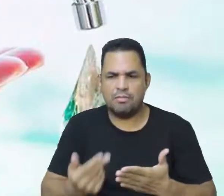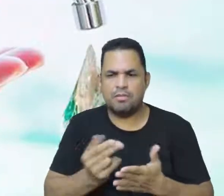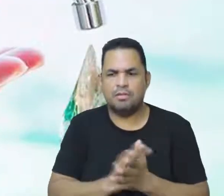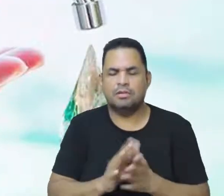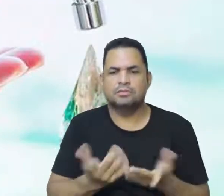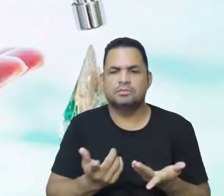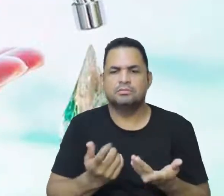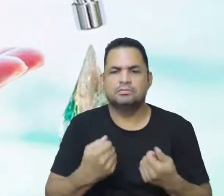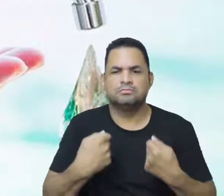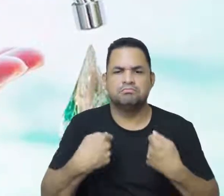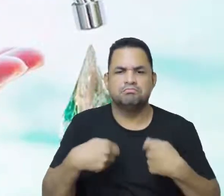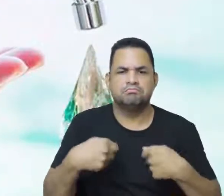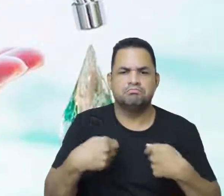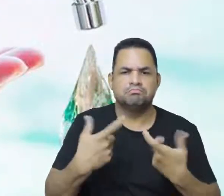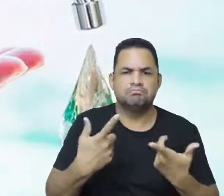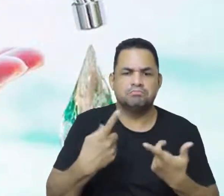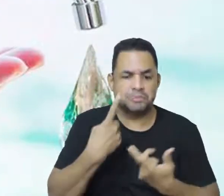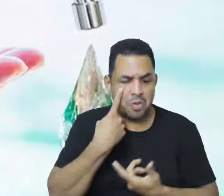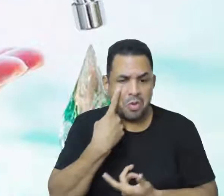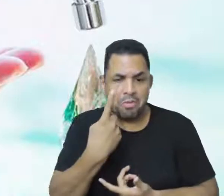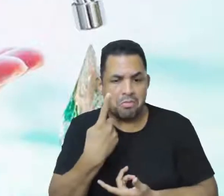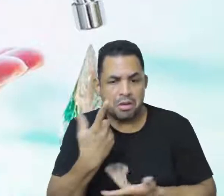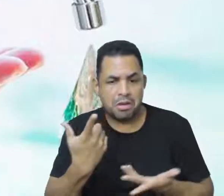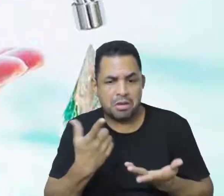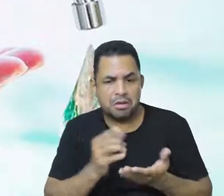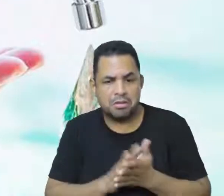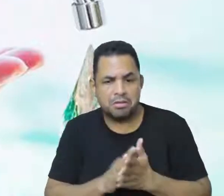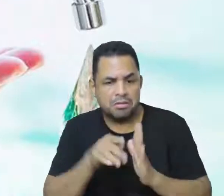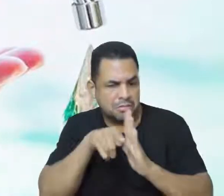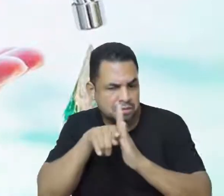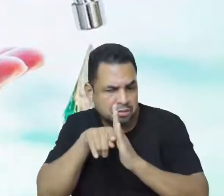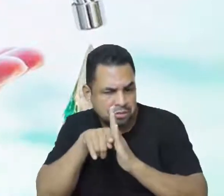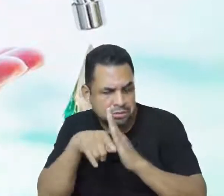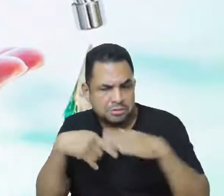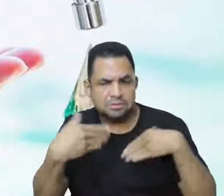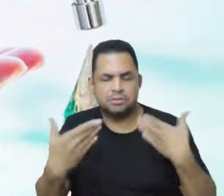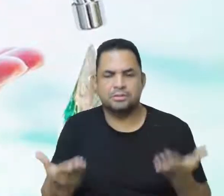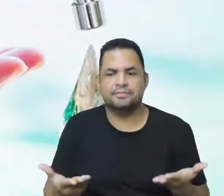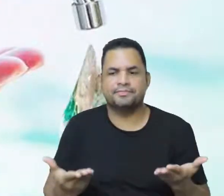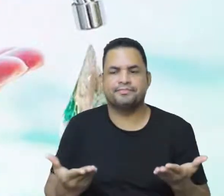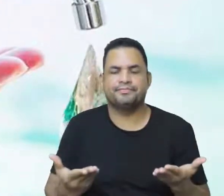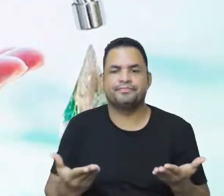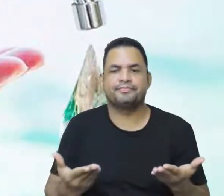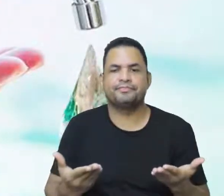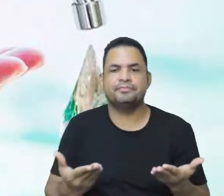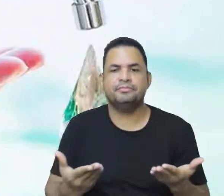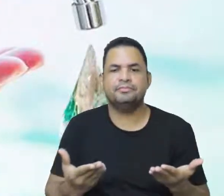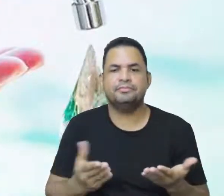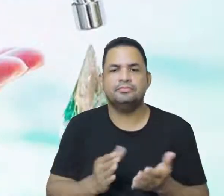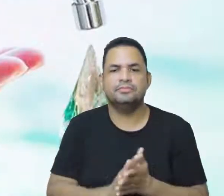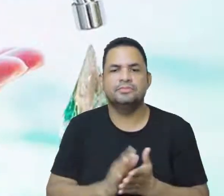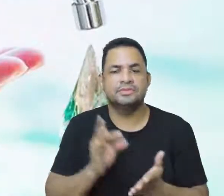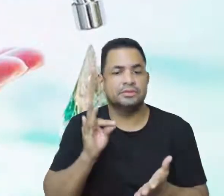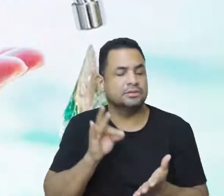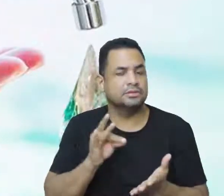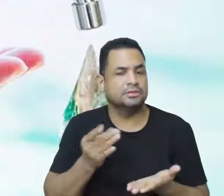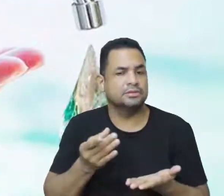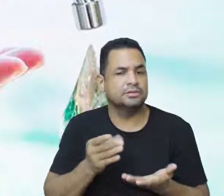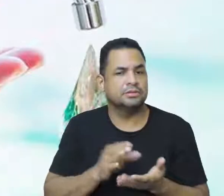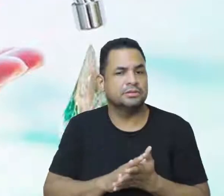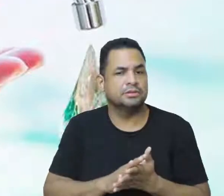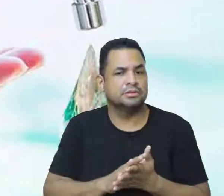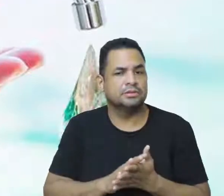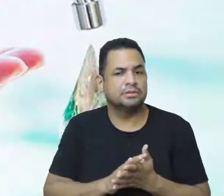também você preocupar com outra. É só observar o mapa e fazer a análise. E claro, iremos também observar